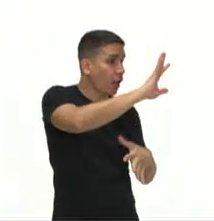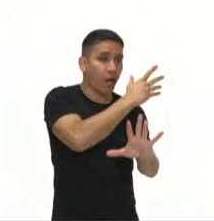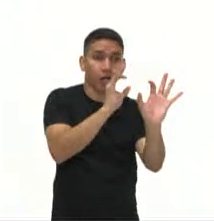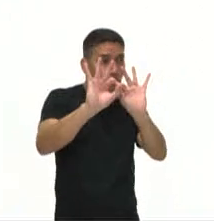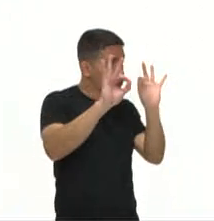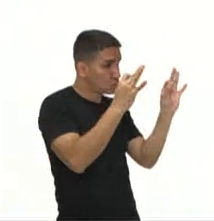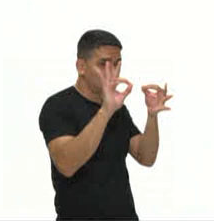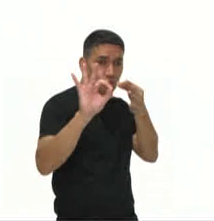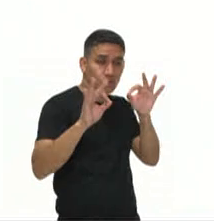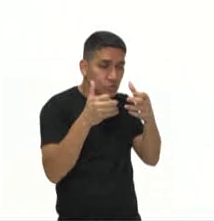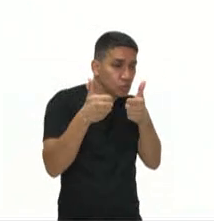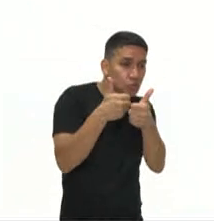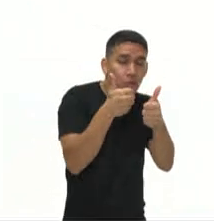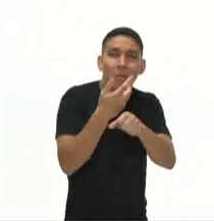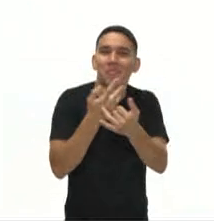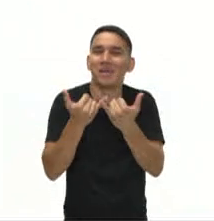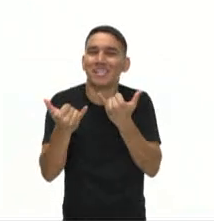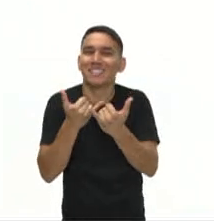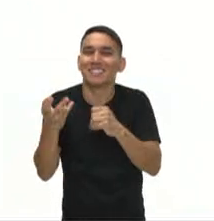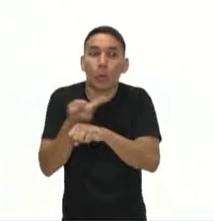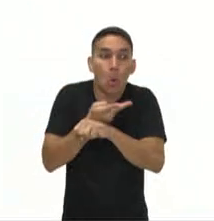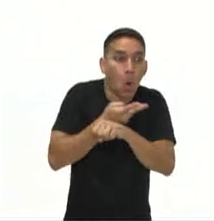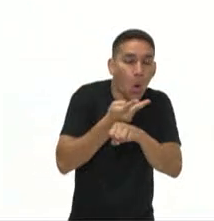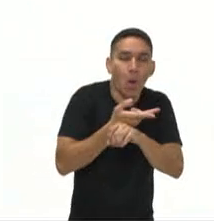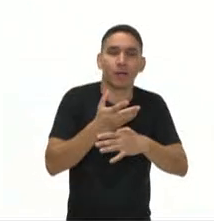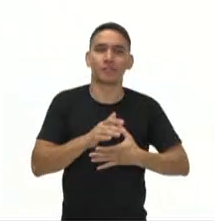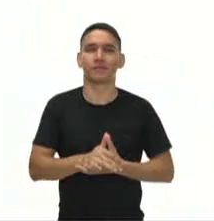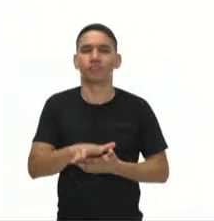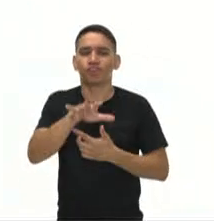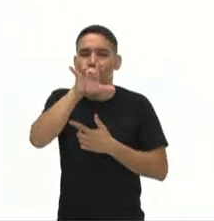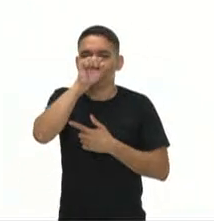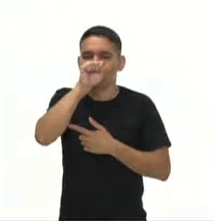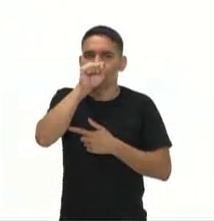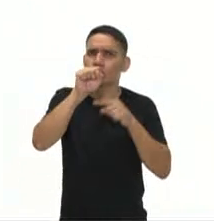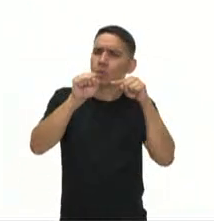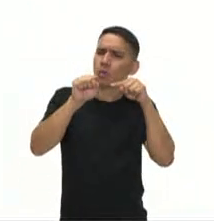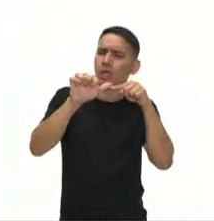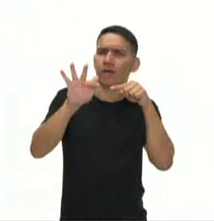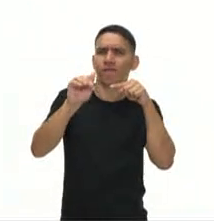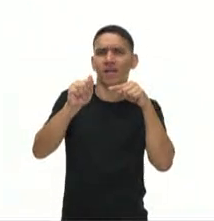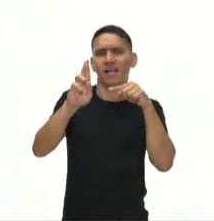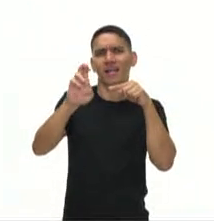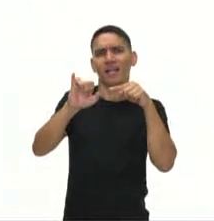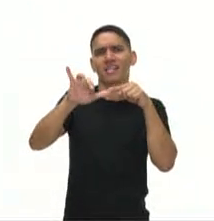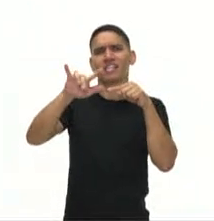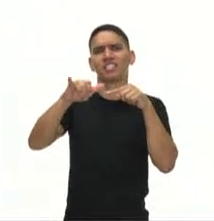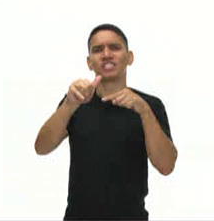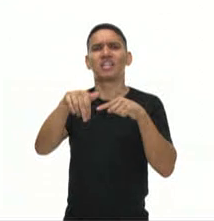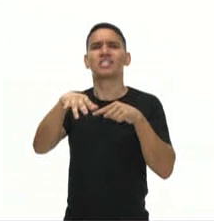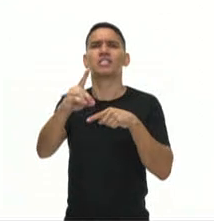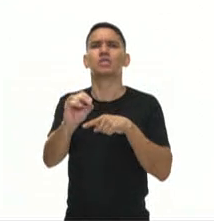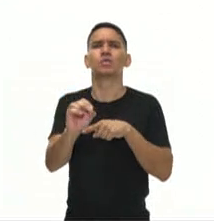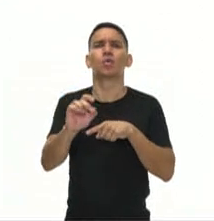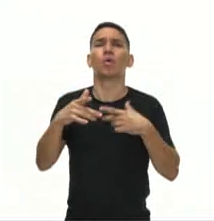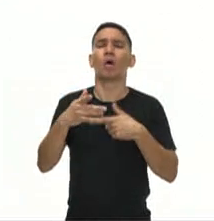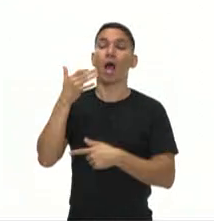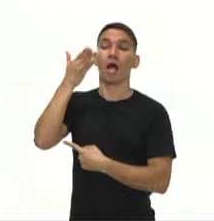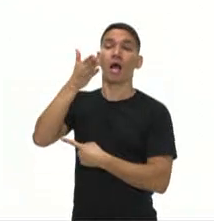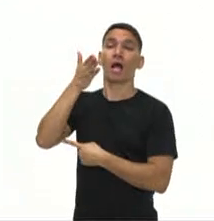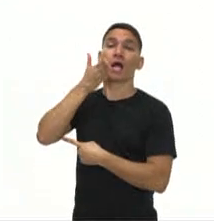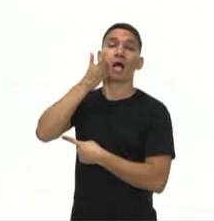espreitando, farejando. Essa palavra destacada, farejando, o narrador opera